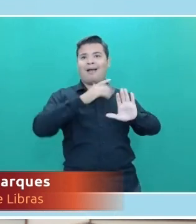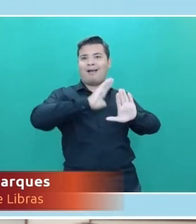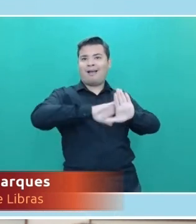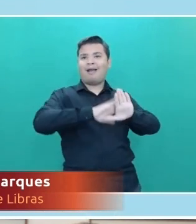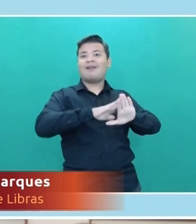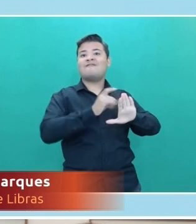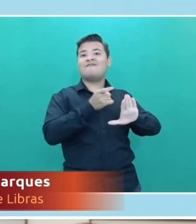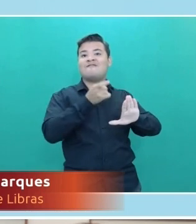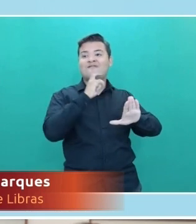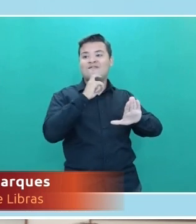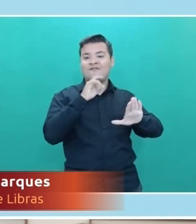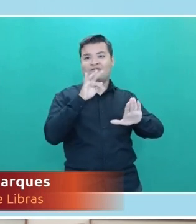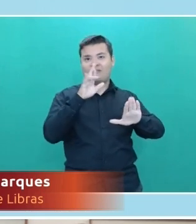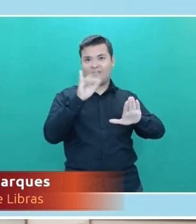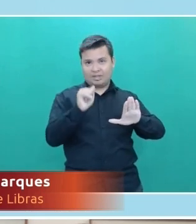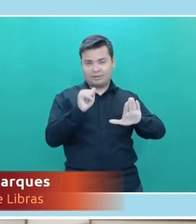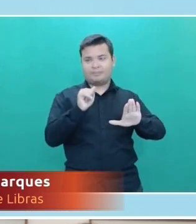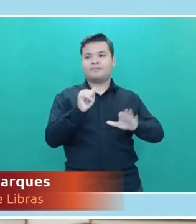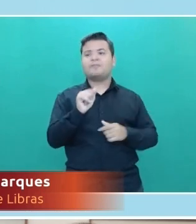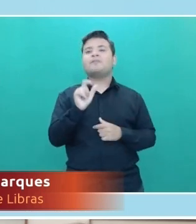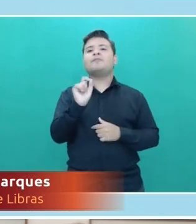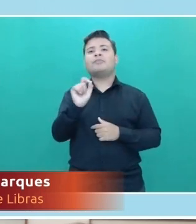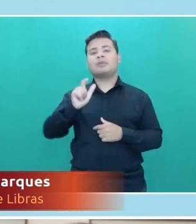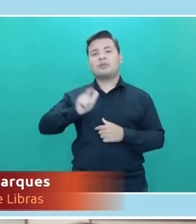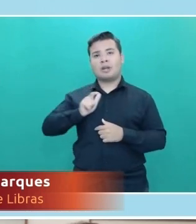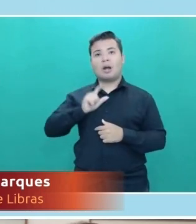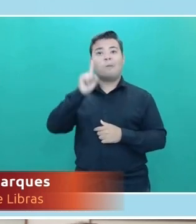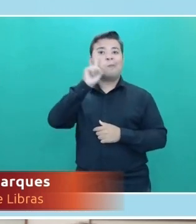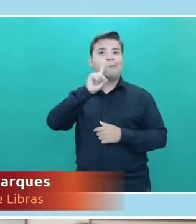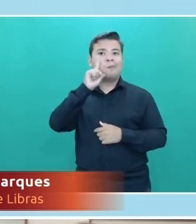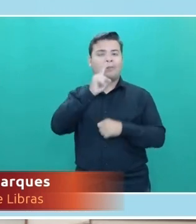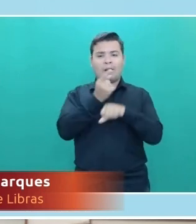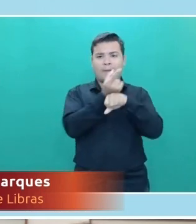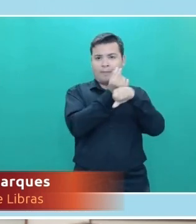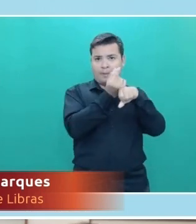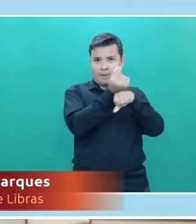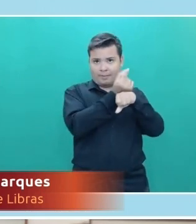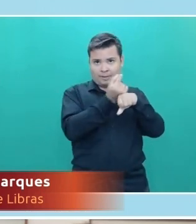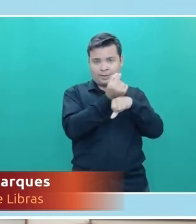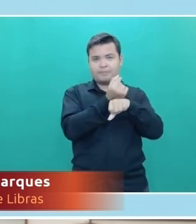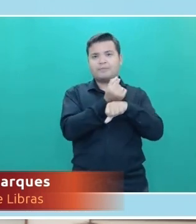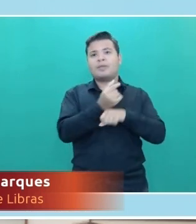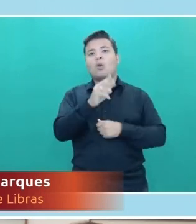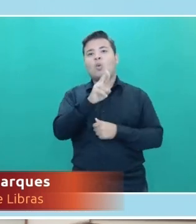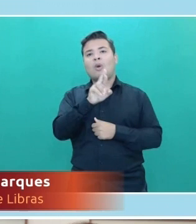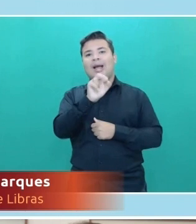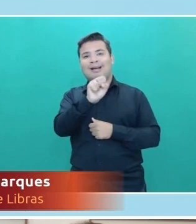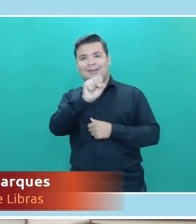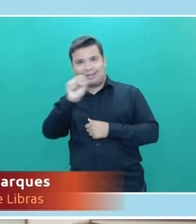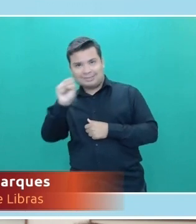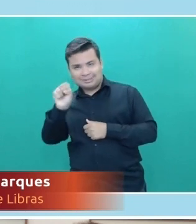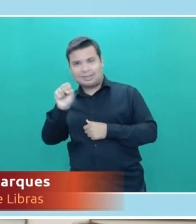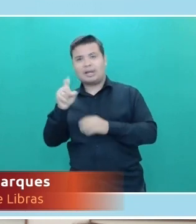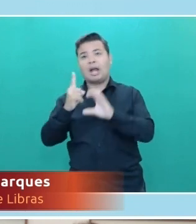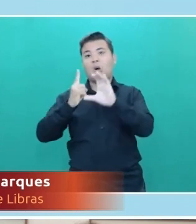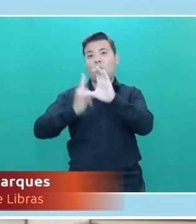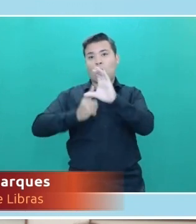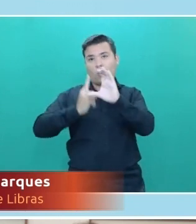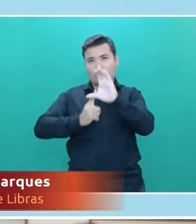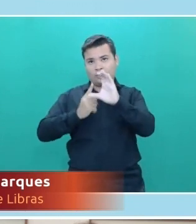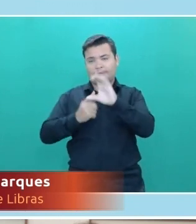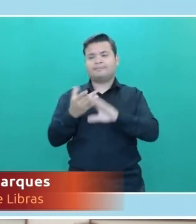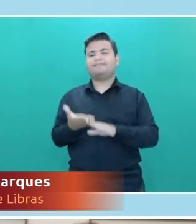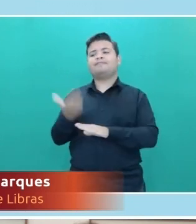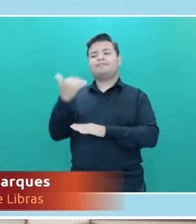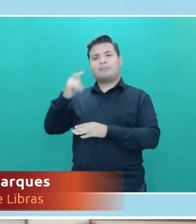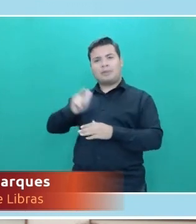Mundial, Estados Unidos, capitalismo, e União Soviética, comunismo. E na Conferência de Bandung, que é uma cidade